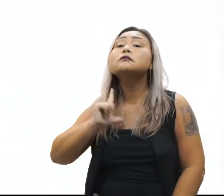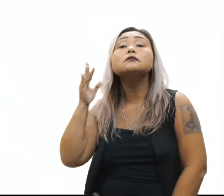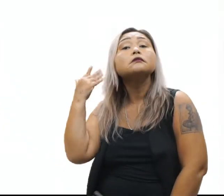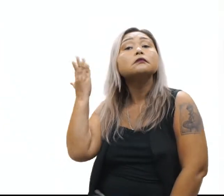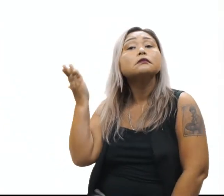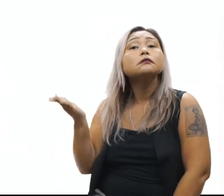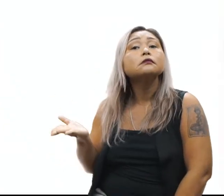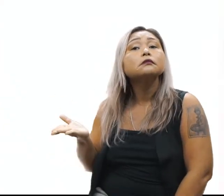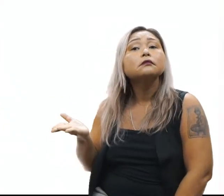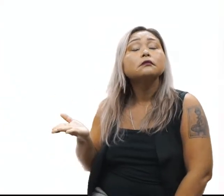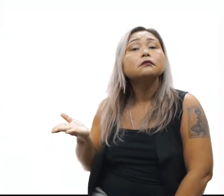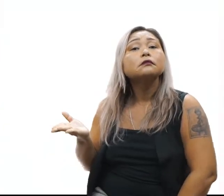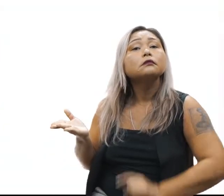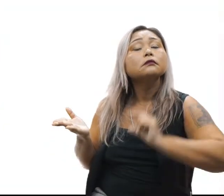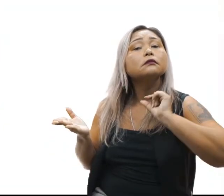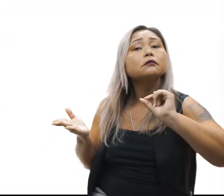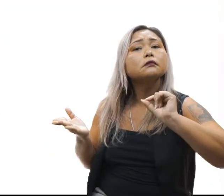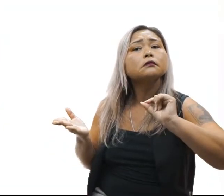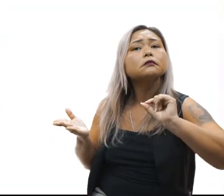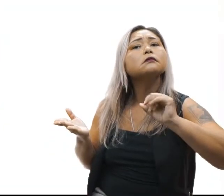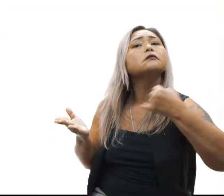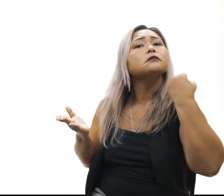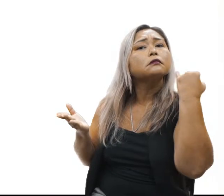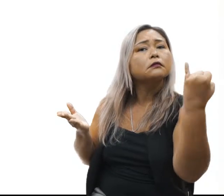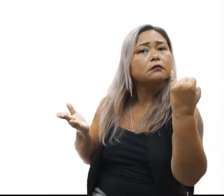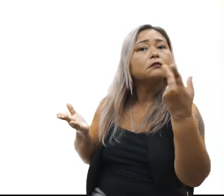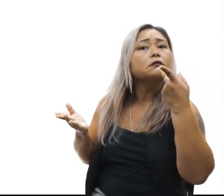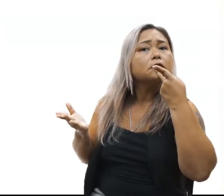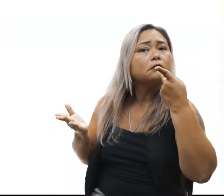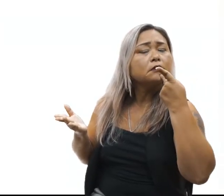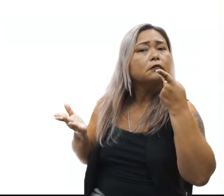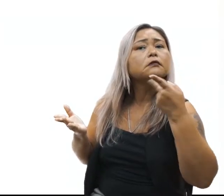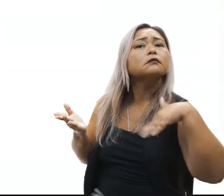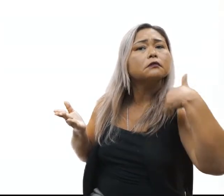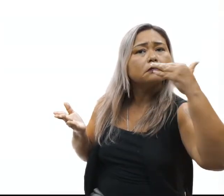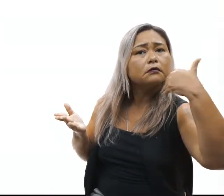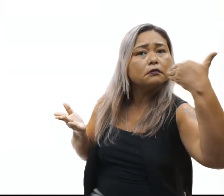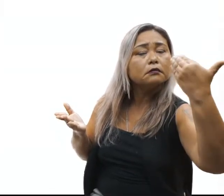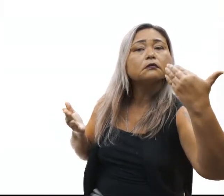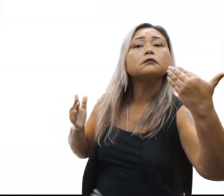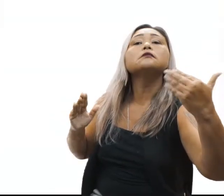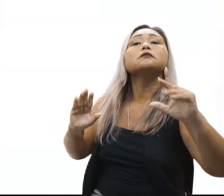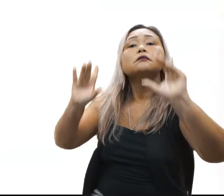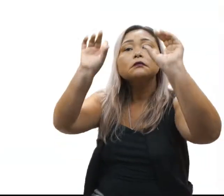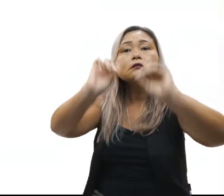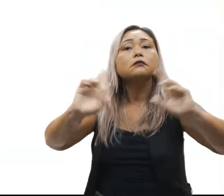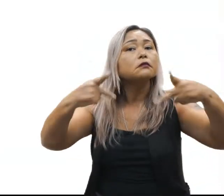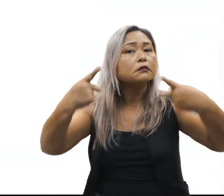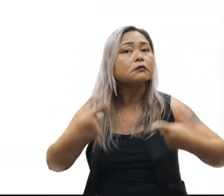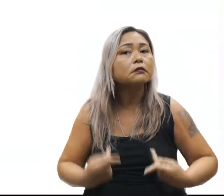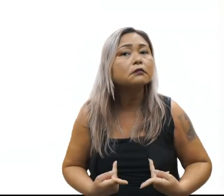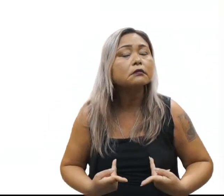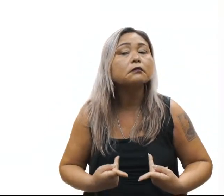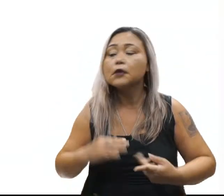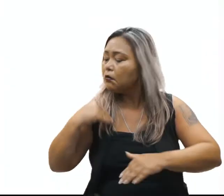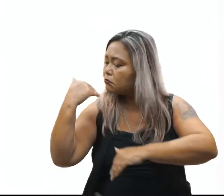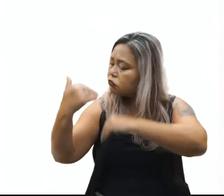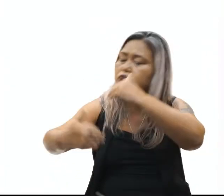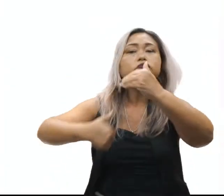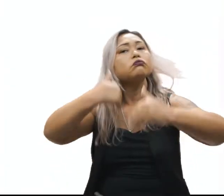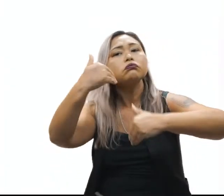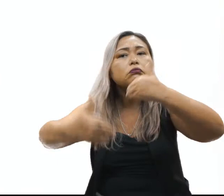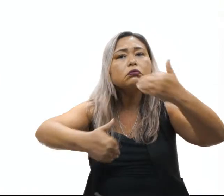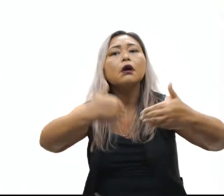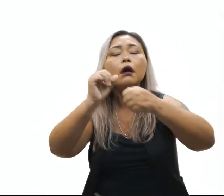enquanto questões que são importantes citar para o desenvolvimento dos direitos humanos, né? As revoluções,